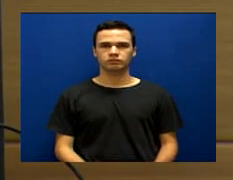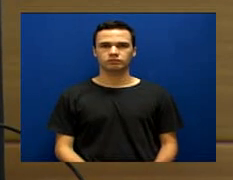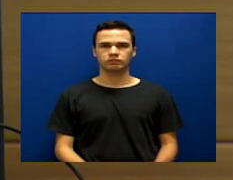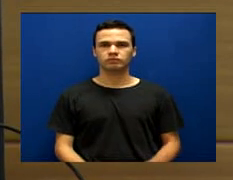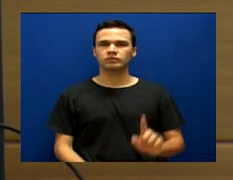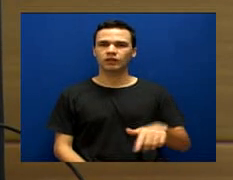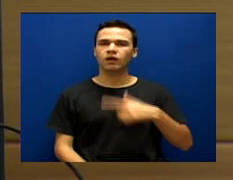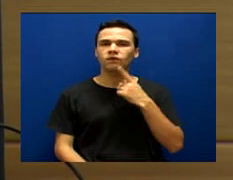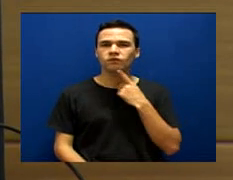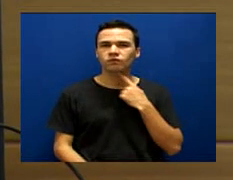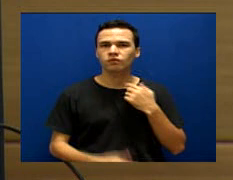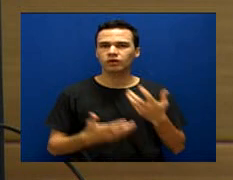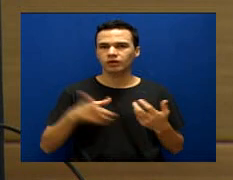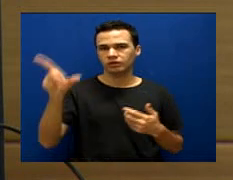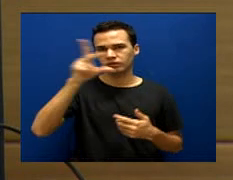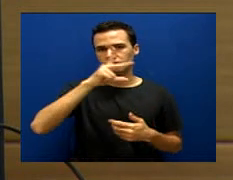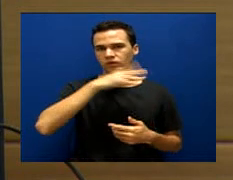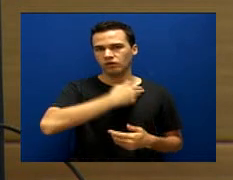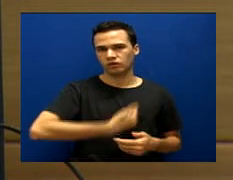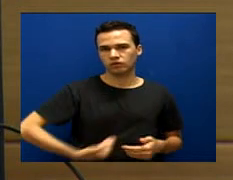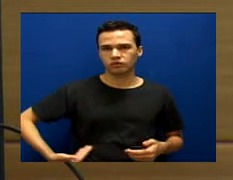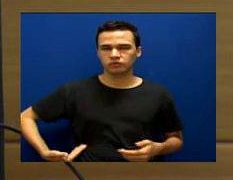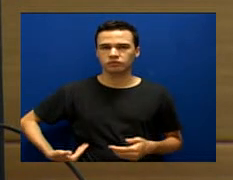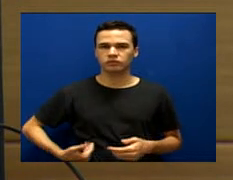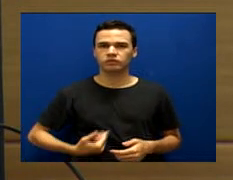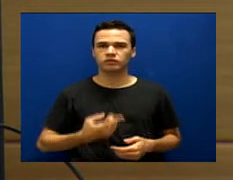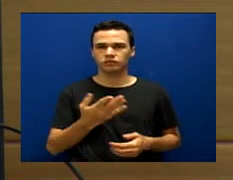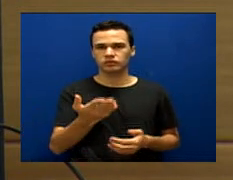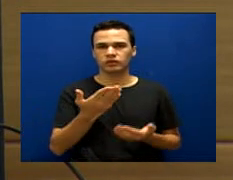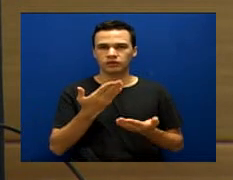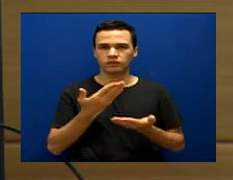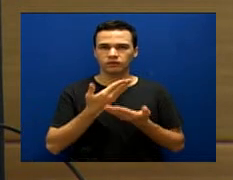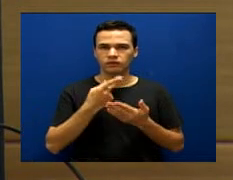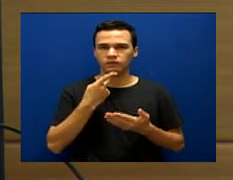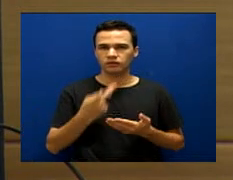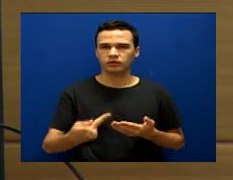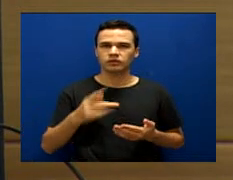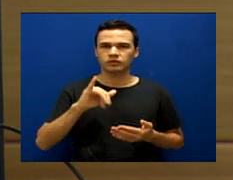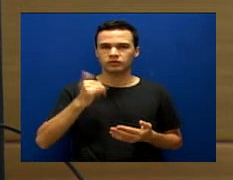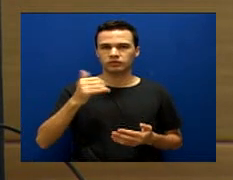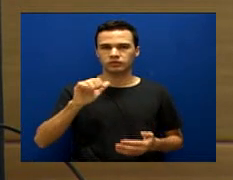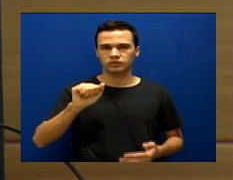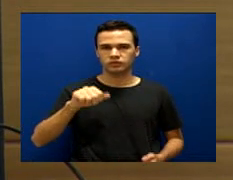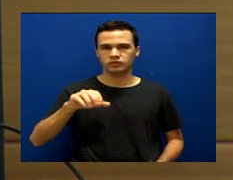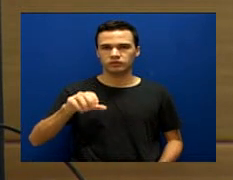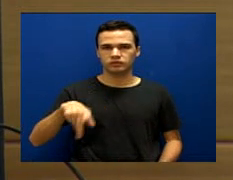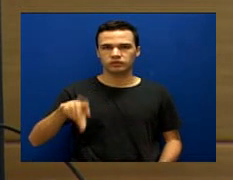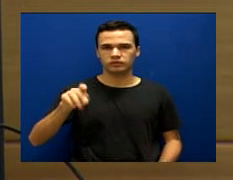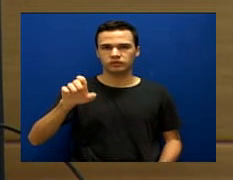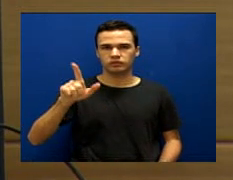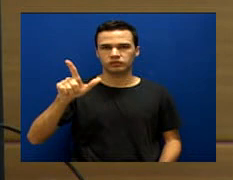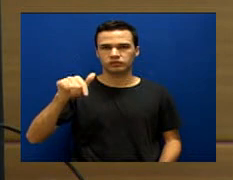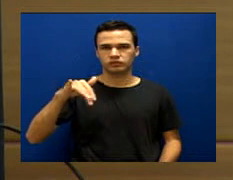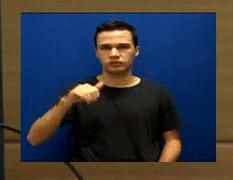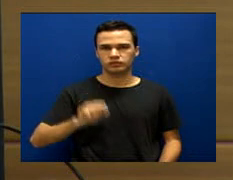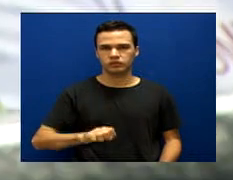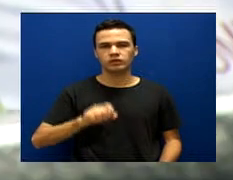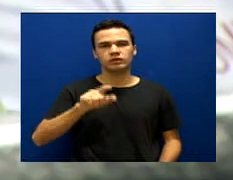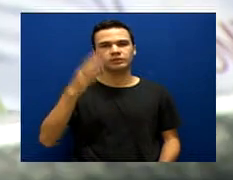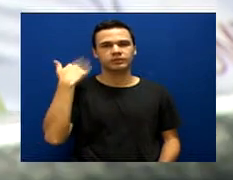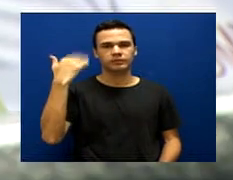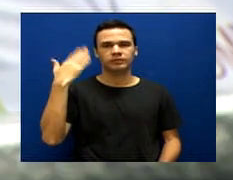É uma vontade do governo. Quando você disse que a doutora Jaqueline, você esteve com